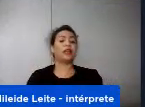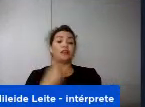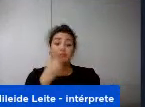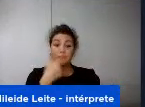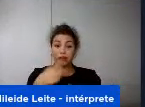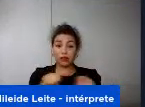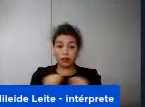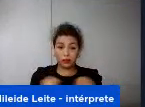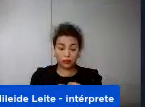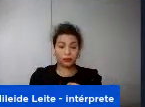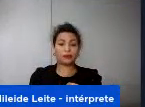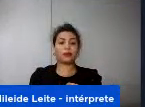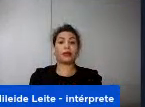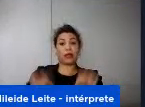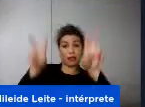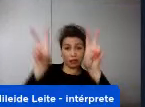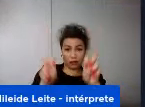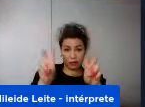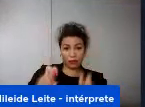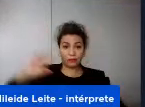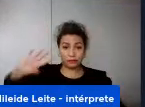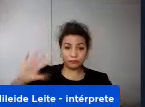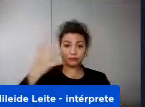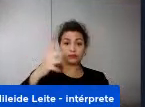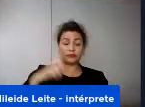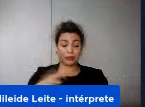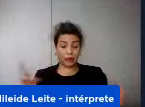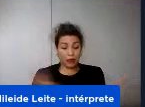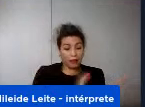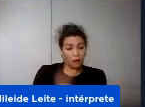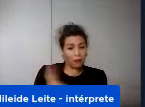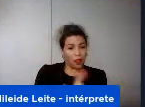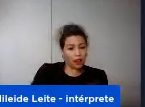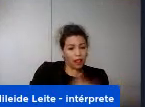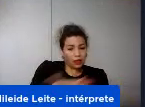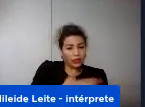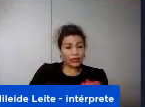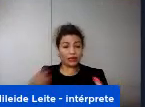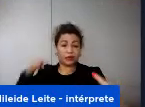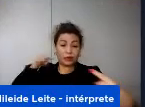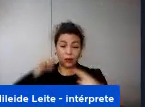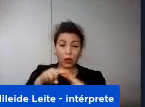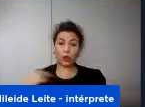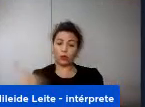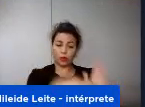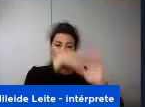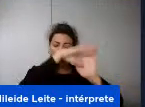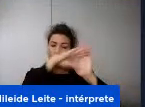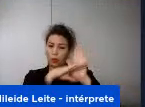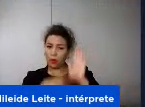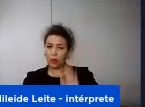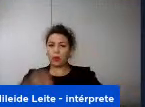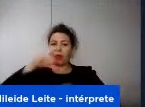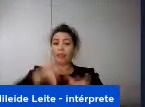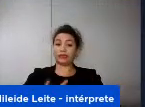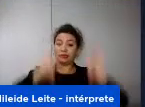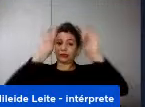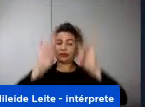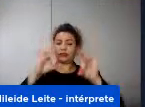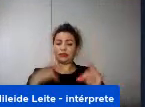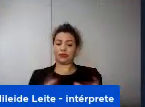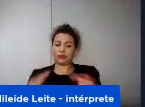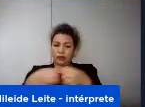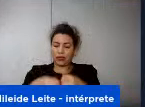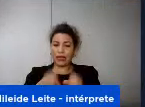que a temática do evento tem uma relação direta com o nosso programa também. Nós temos uma linha chamada